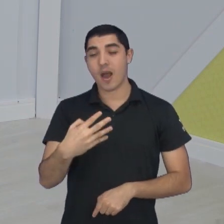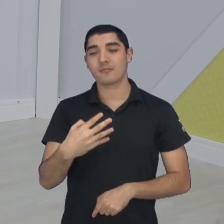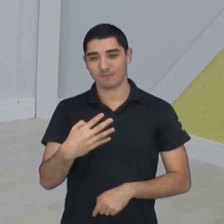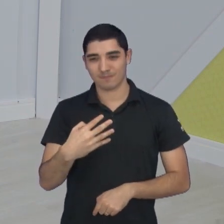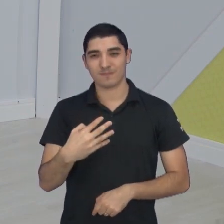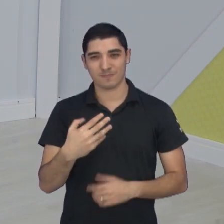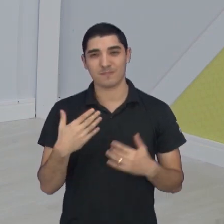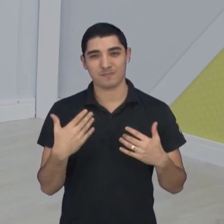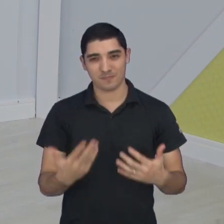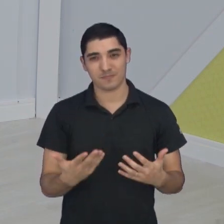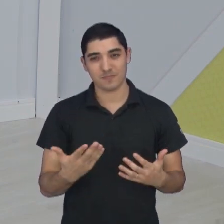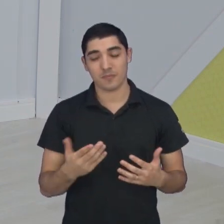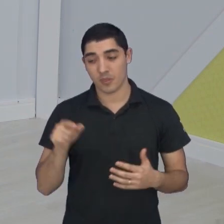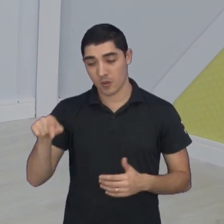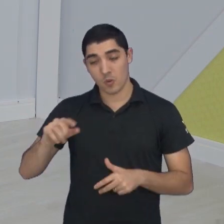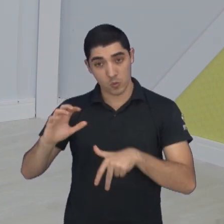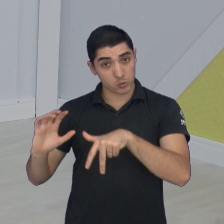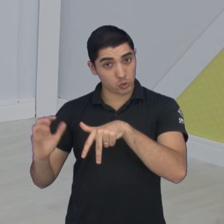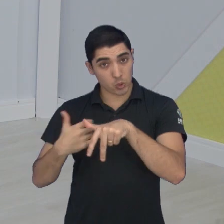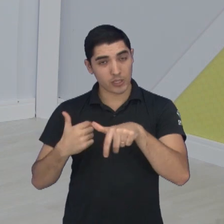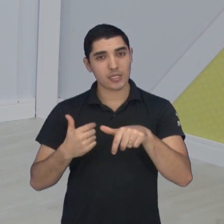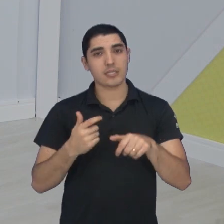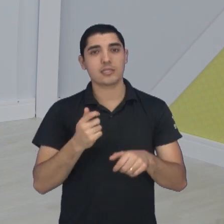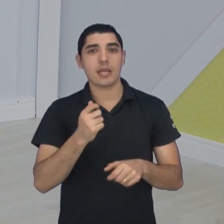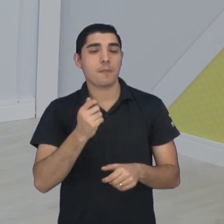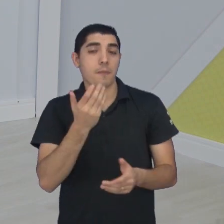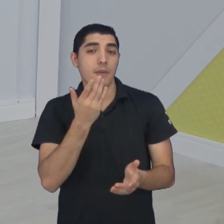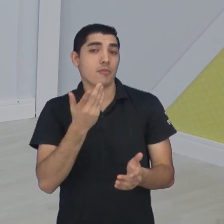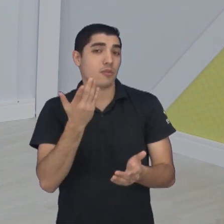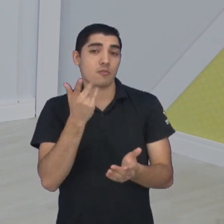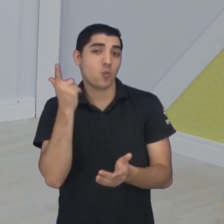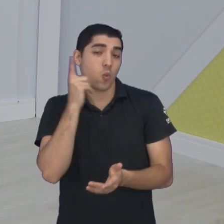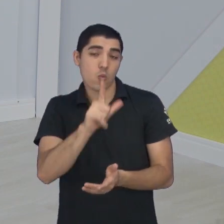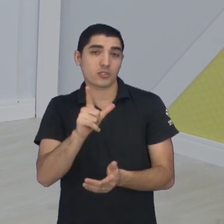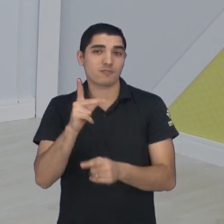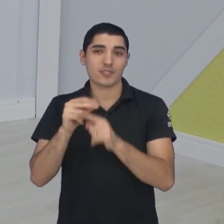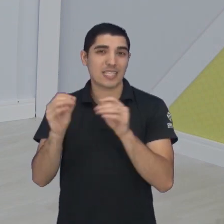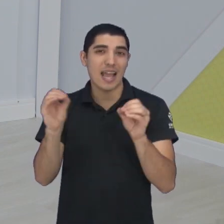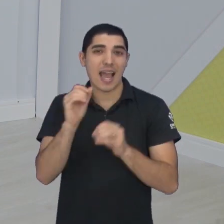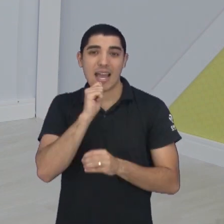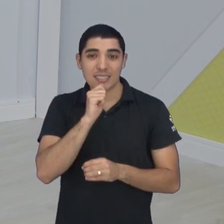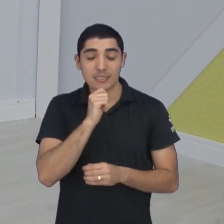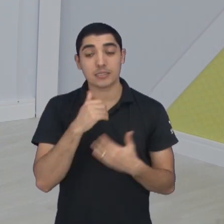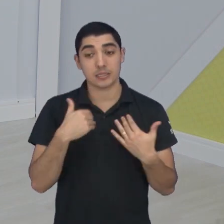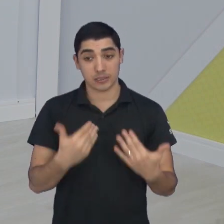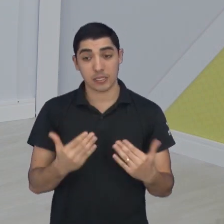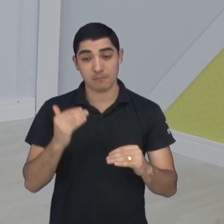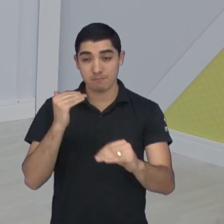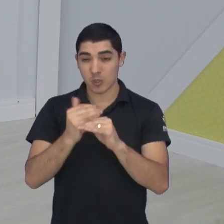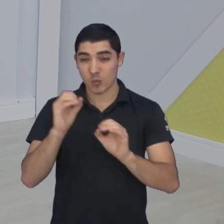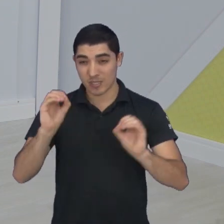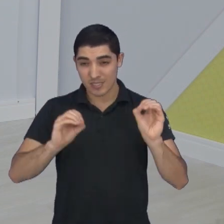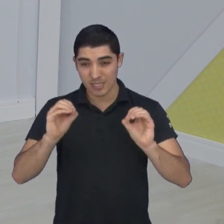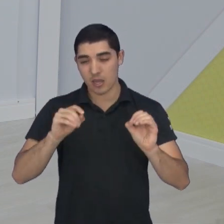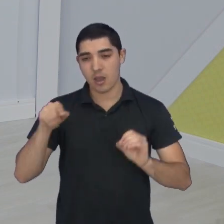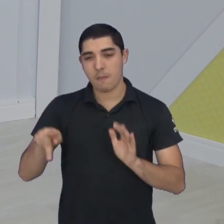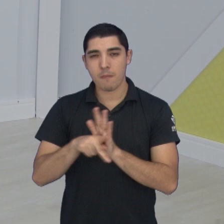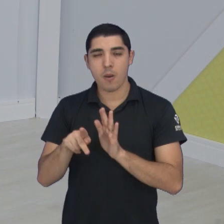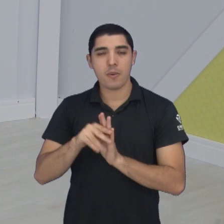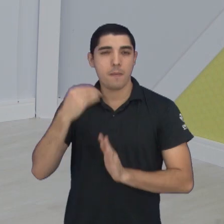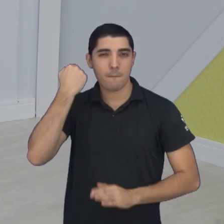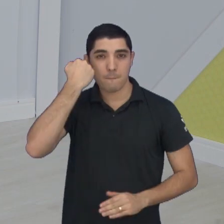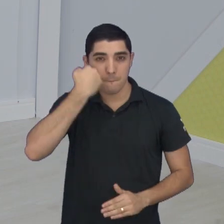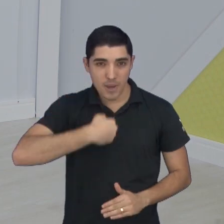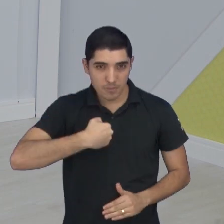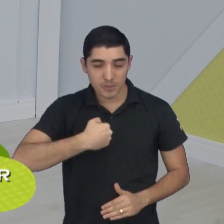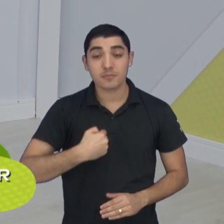desta vez o joseense não perdeu o tigre ficou no empate em 2 a do com a união barbarense no estádio daril Rodrigues Leite o